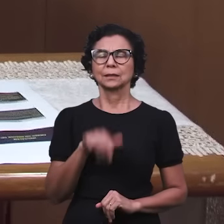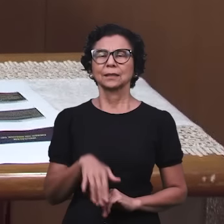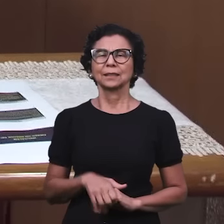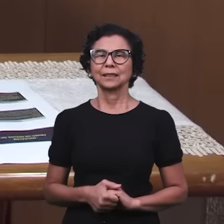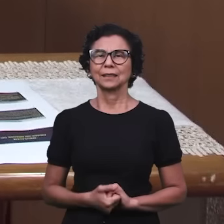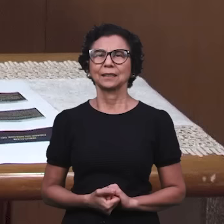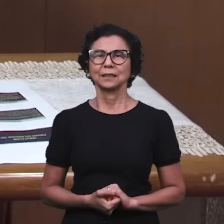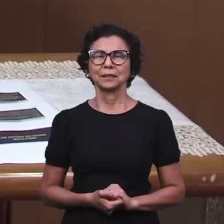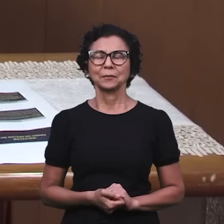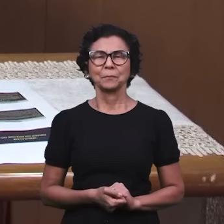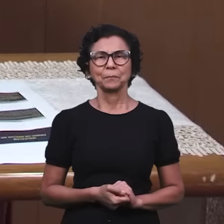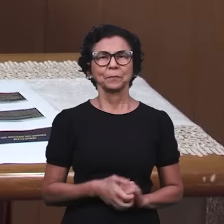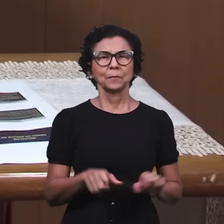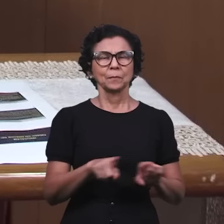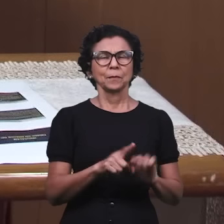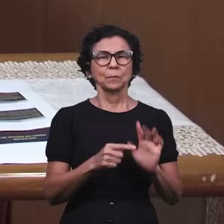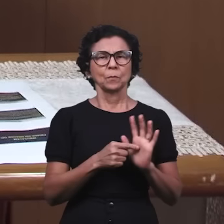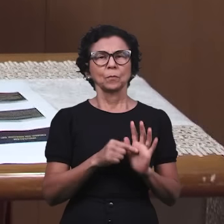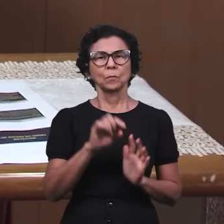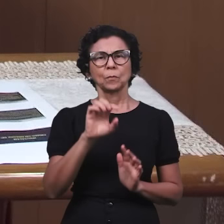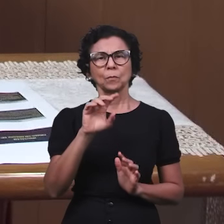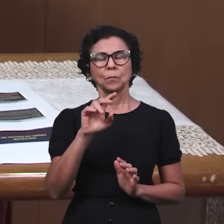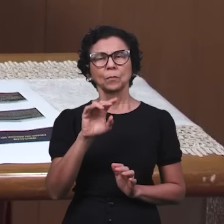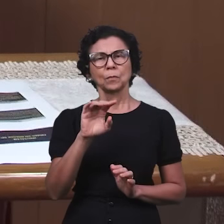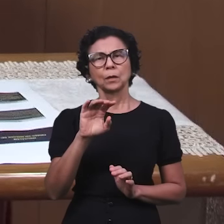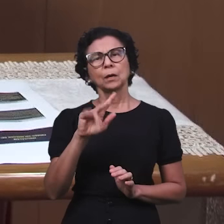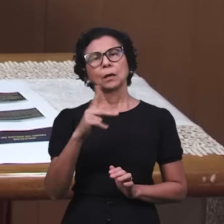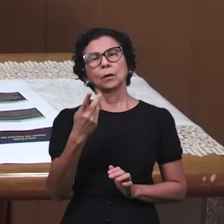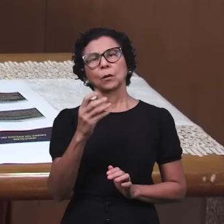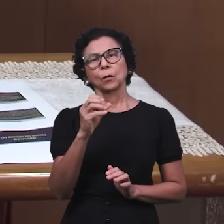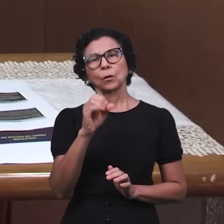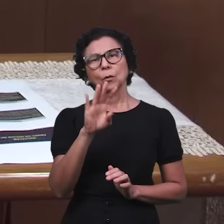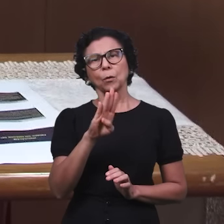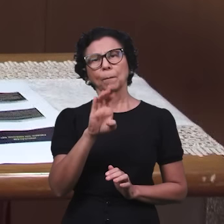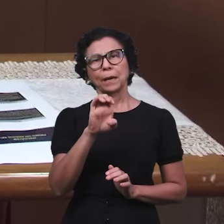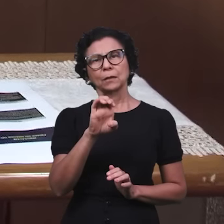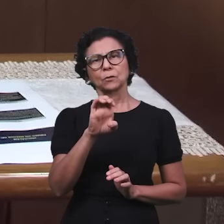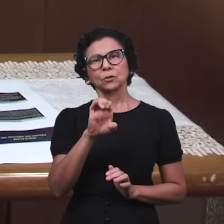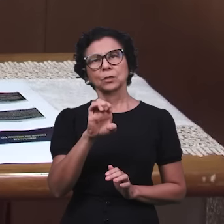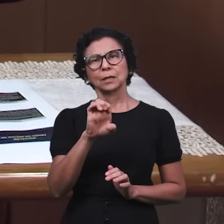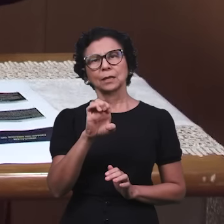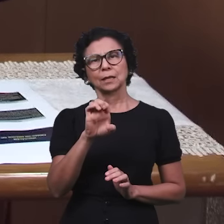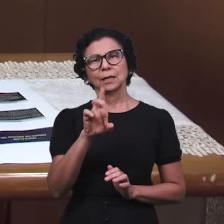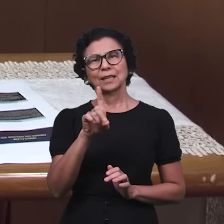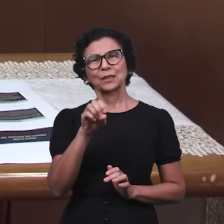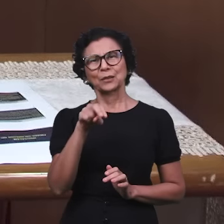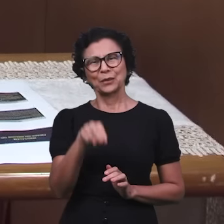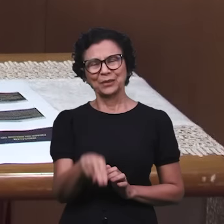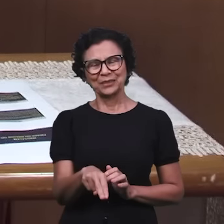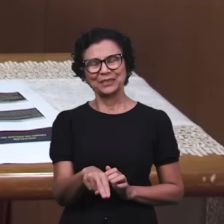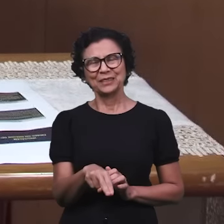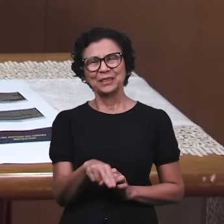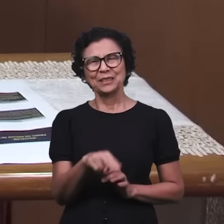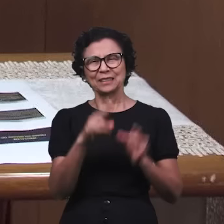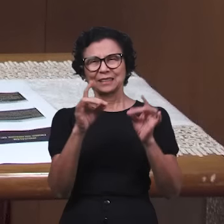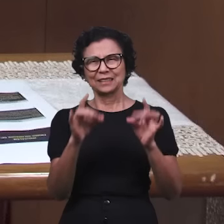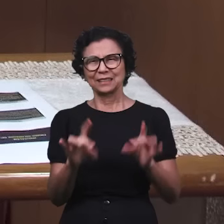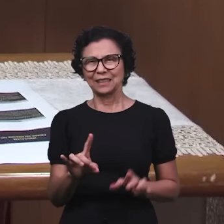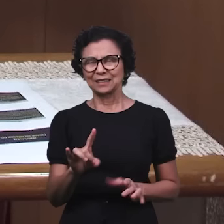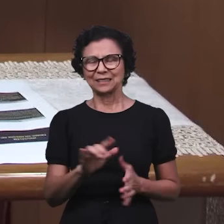a passagem de Obed-Edom, que eu vou economizar, não vou falar sobre ele, mas foi o